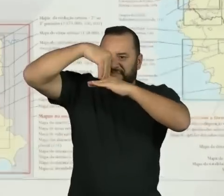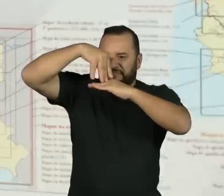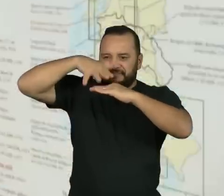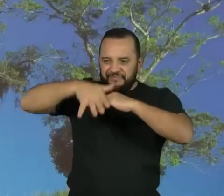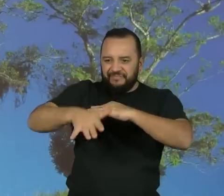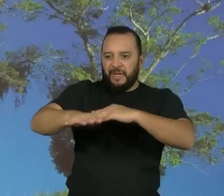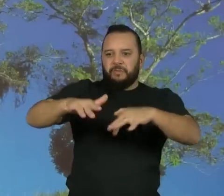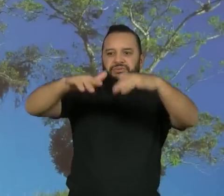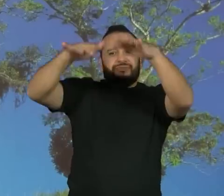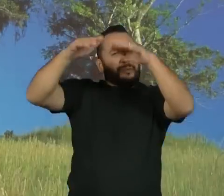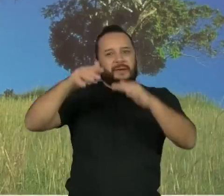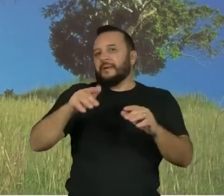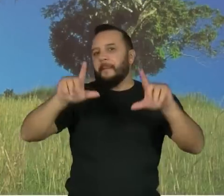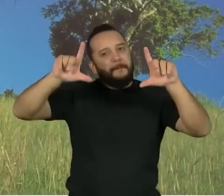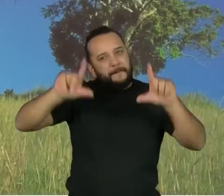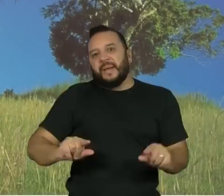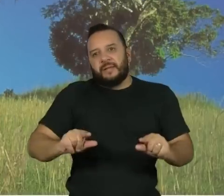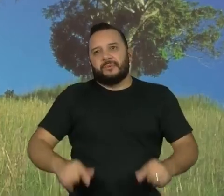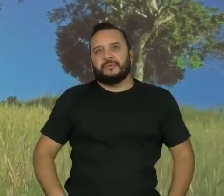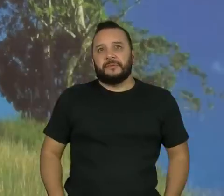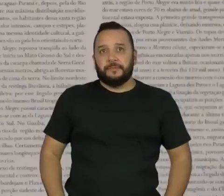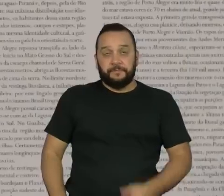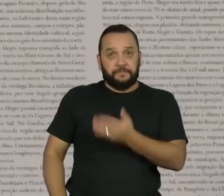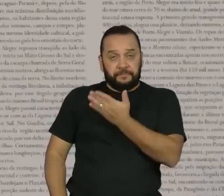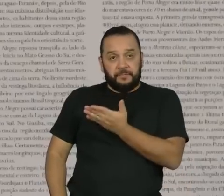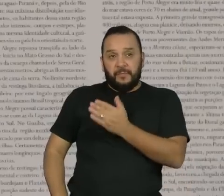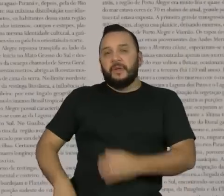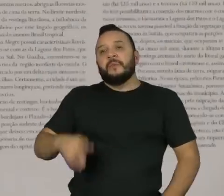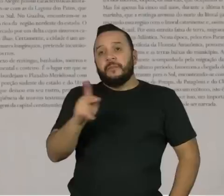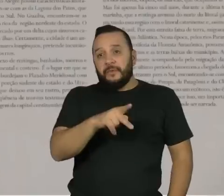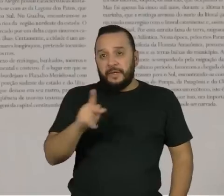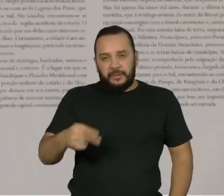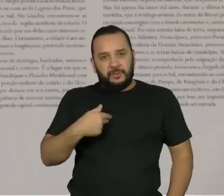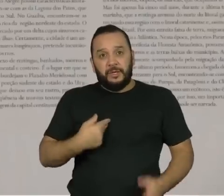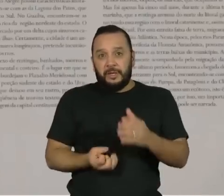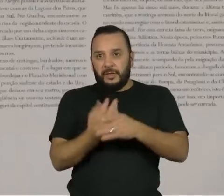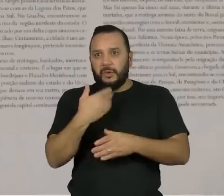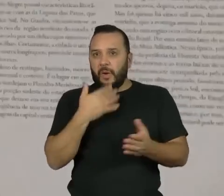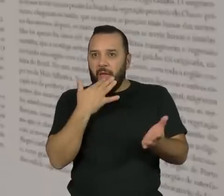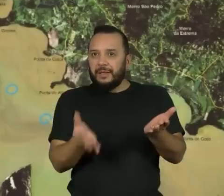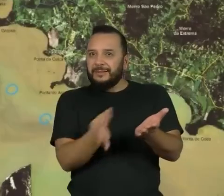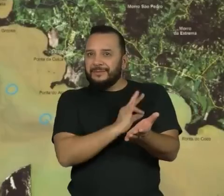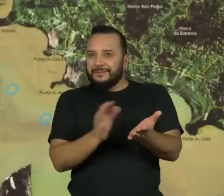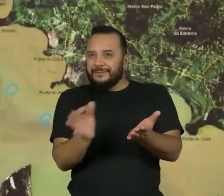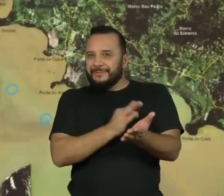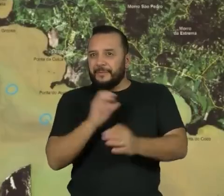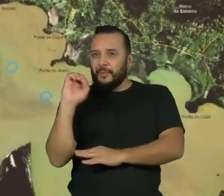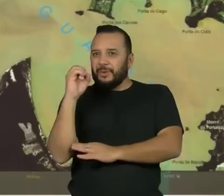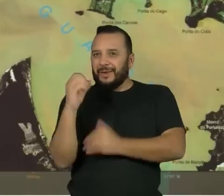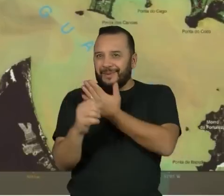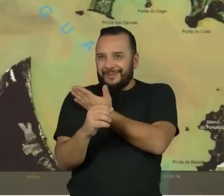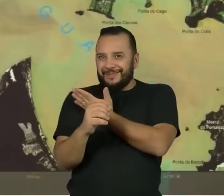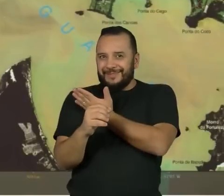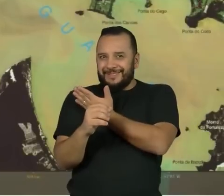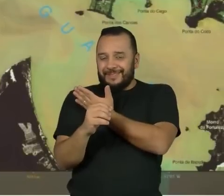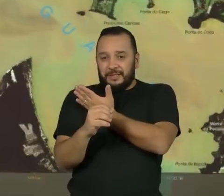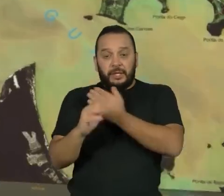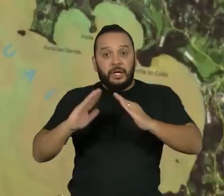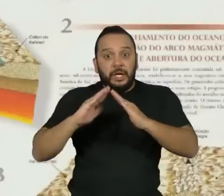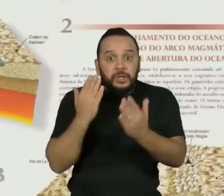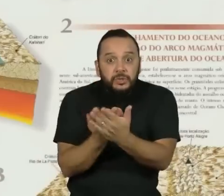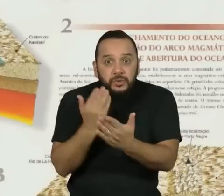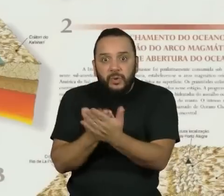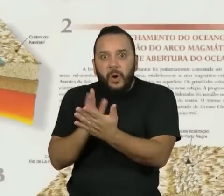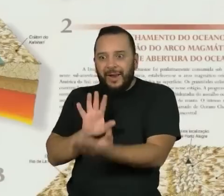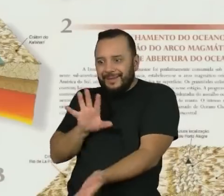Coordenador do Atlas Ambiental de Porto Alegre, o professor defende que as escolas sejam centros de saberes